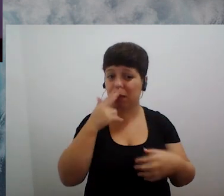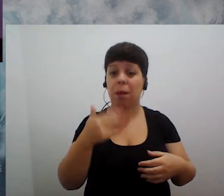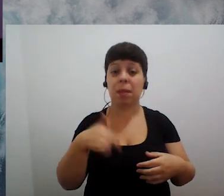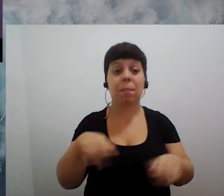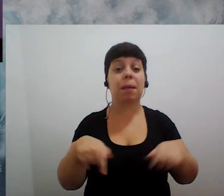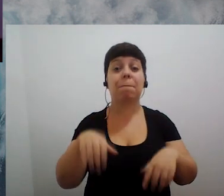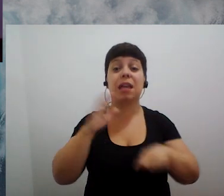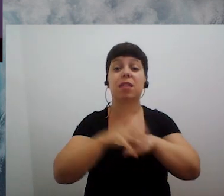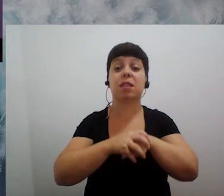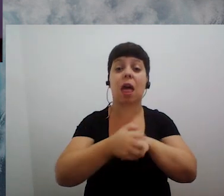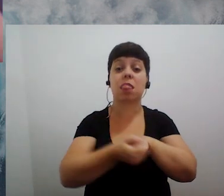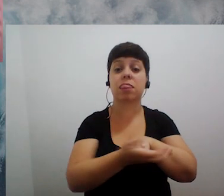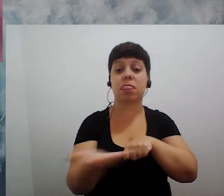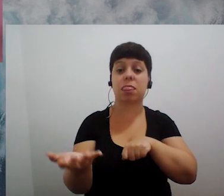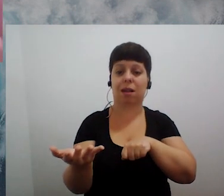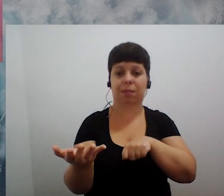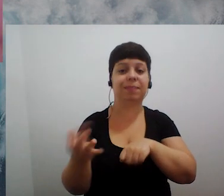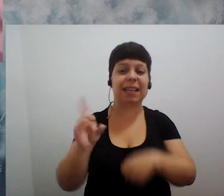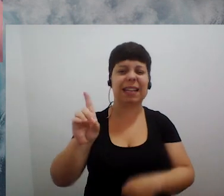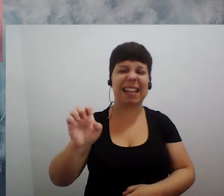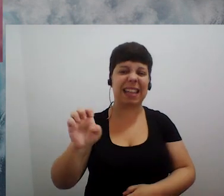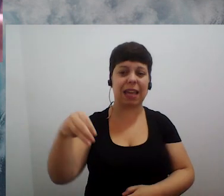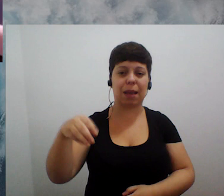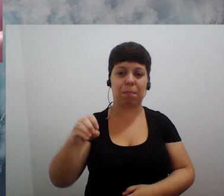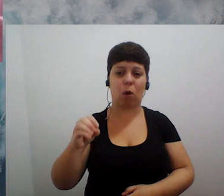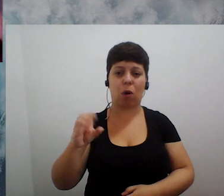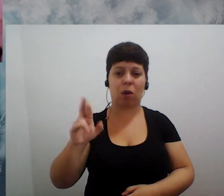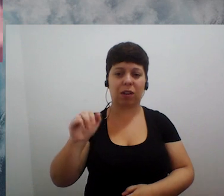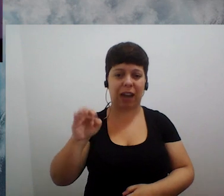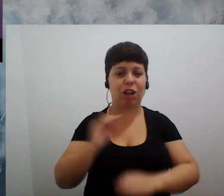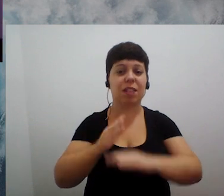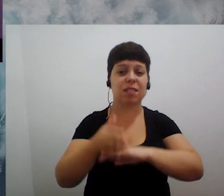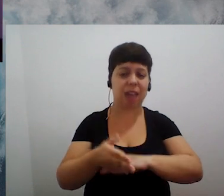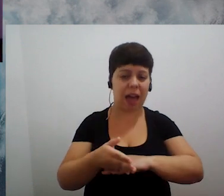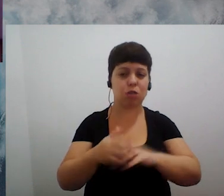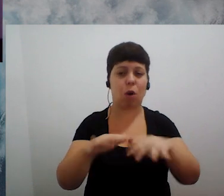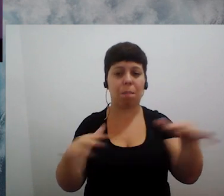do que ele é hoje, né? Muito mais democrático, acesso ao mar, à praia,